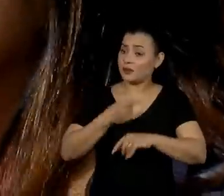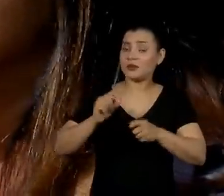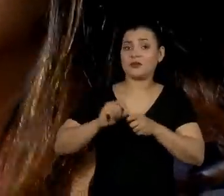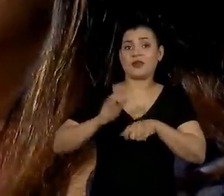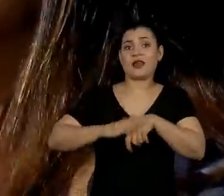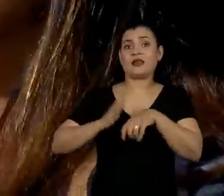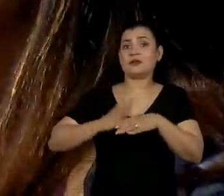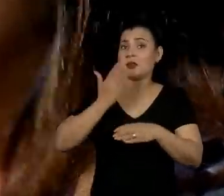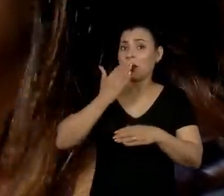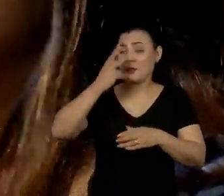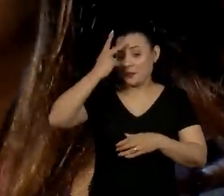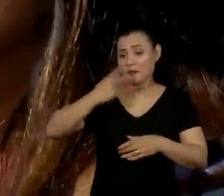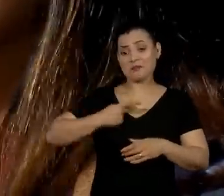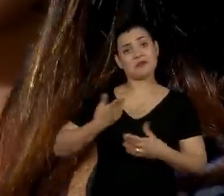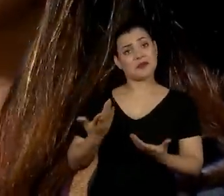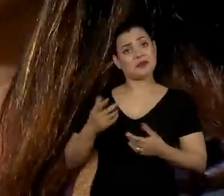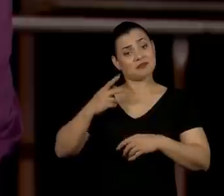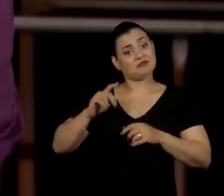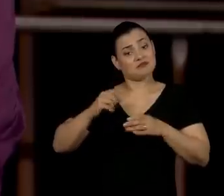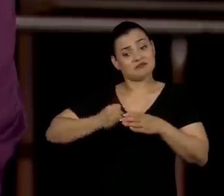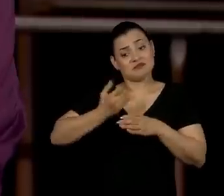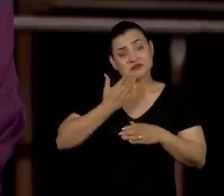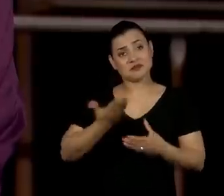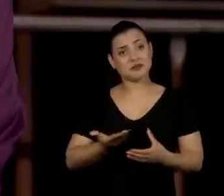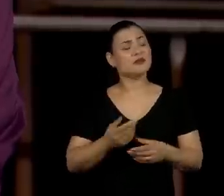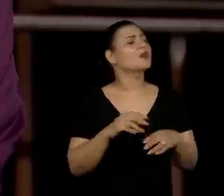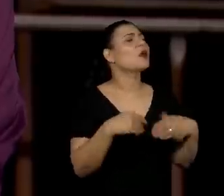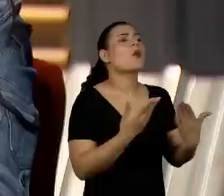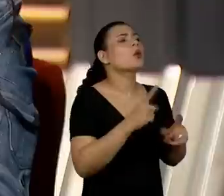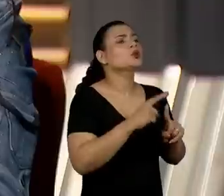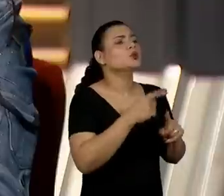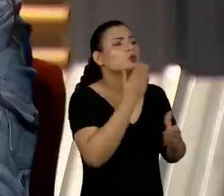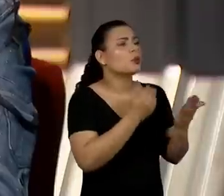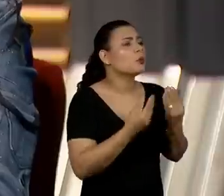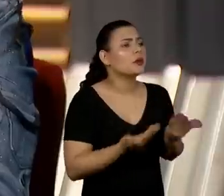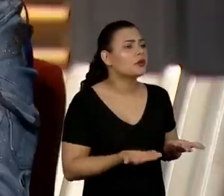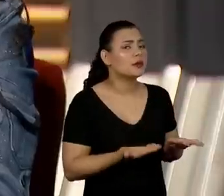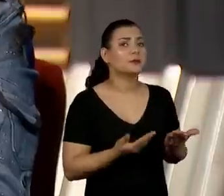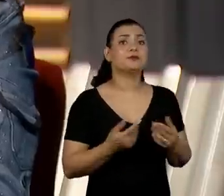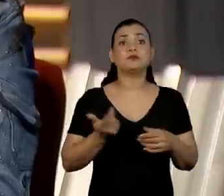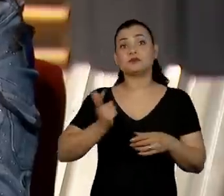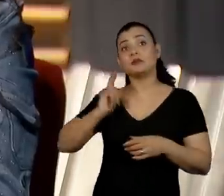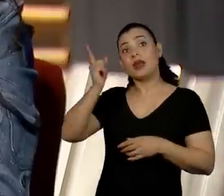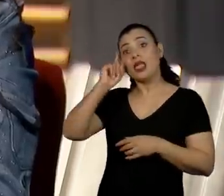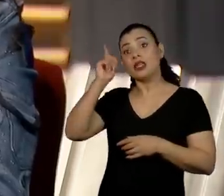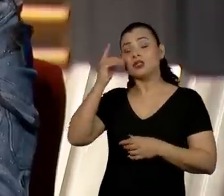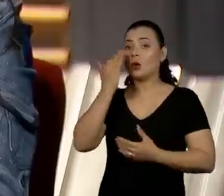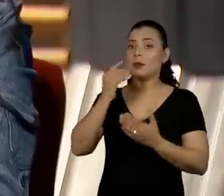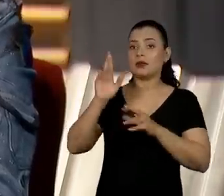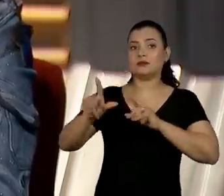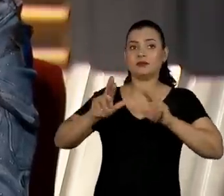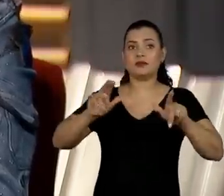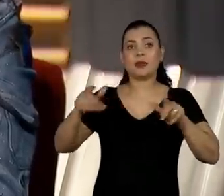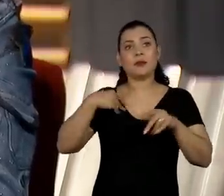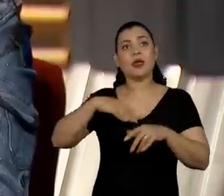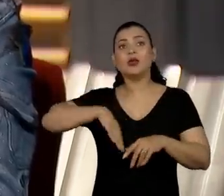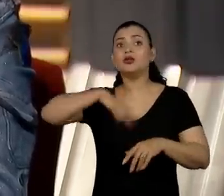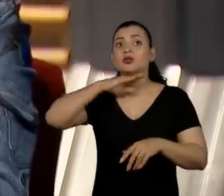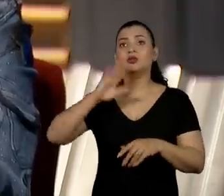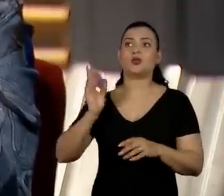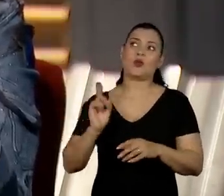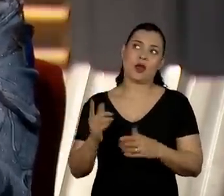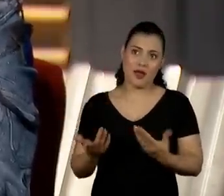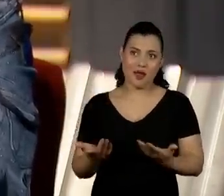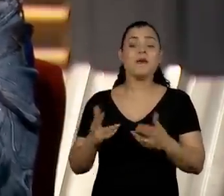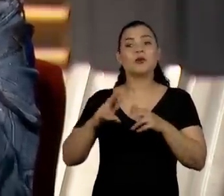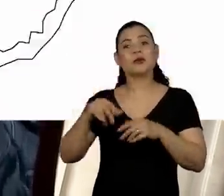nós para nós mesmos Que comida é essa Ah bom cada dia um prato né Para a gente não enjoar também então